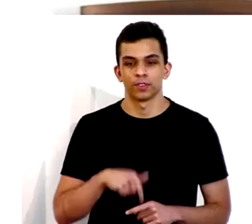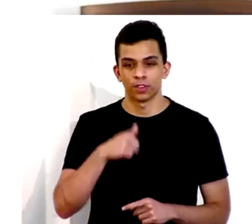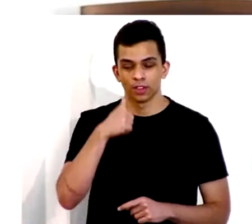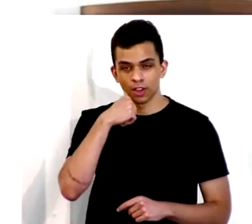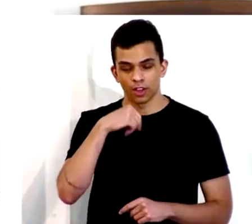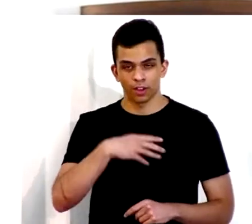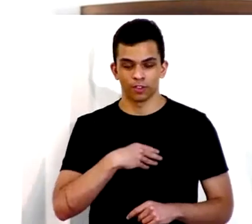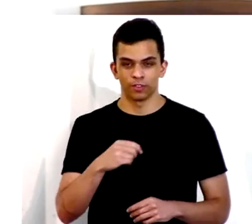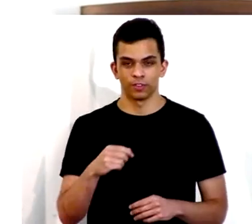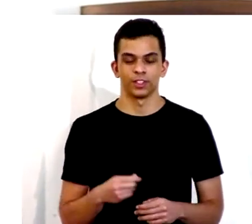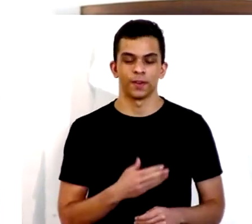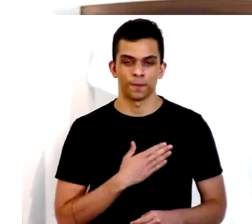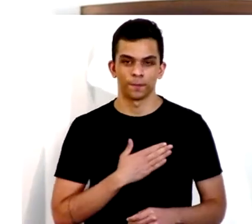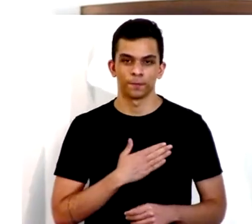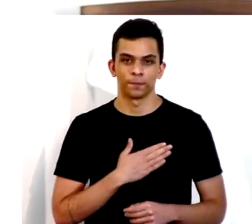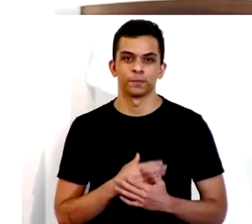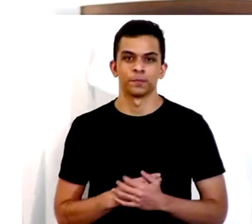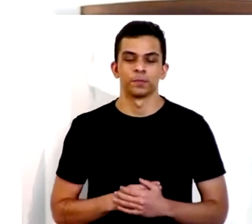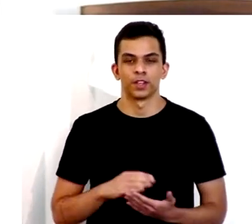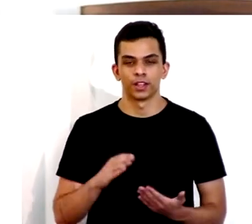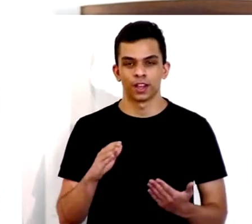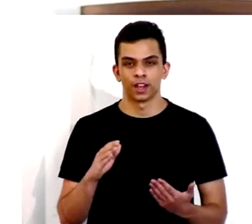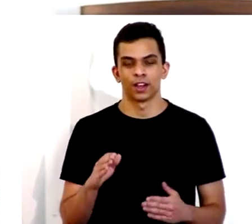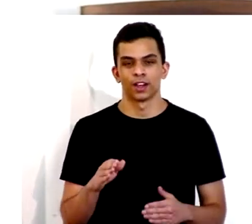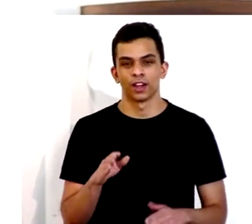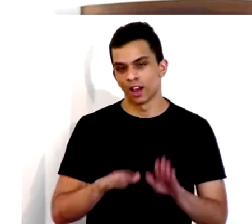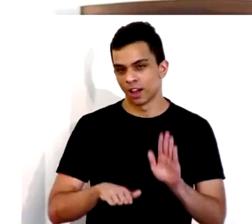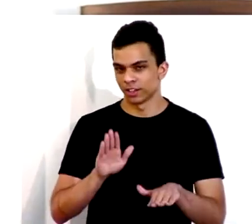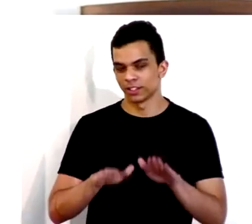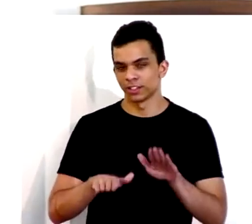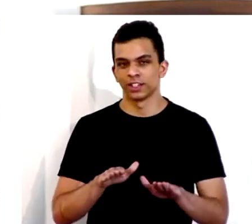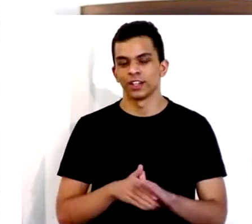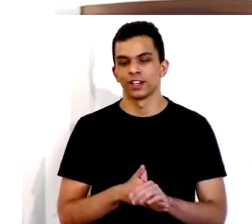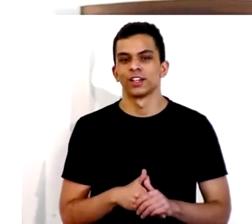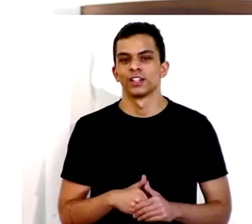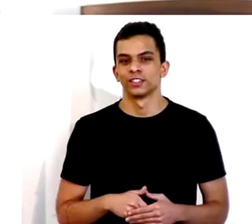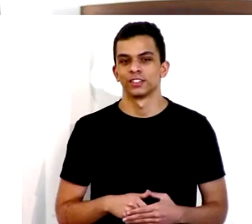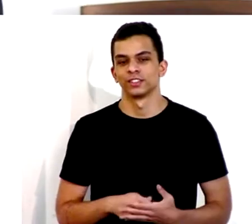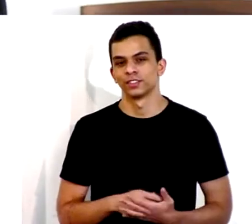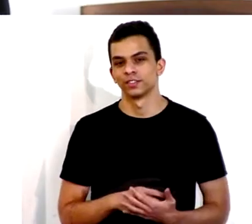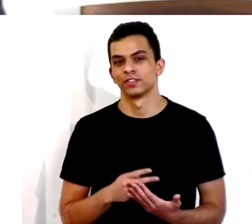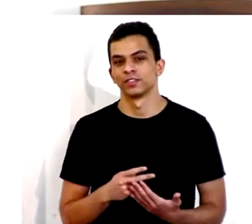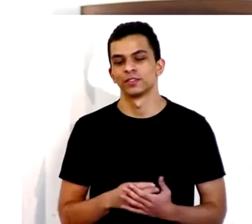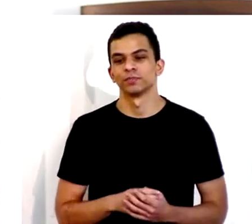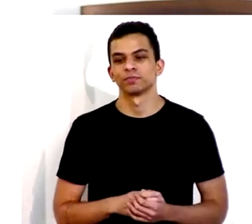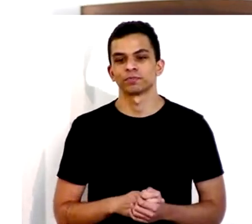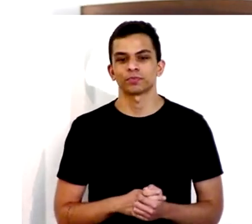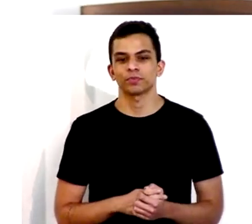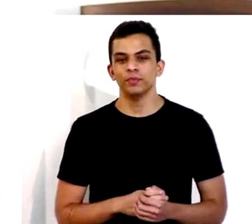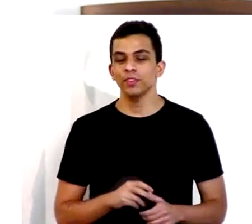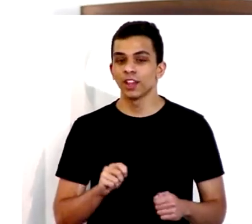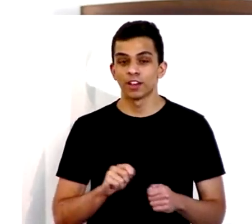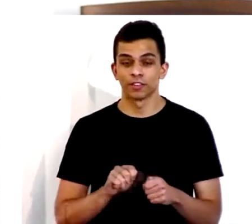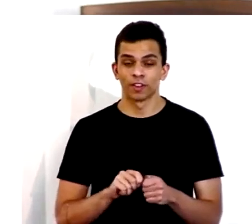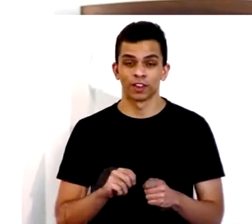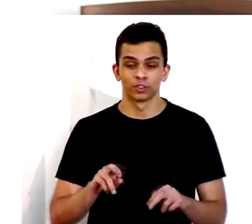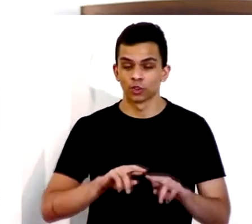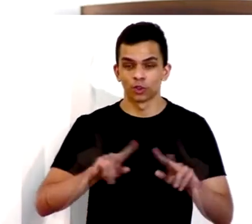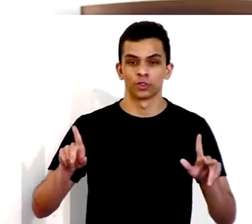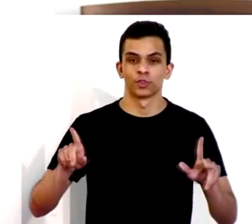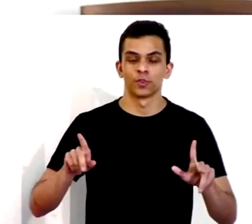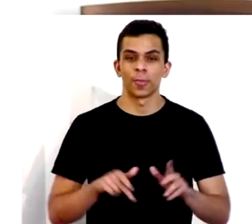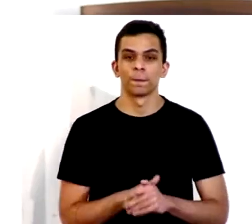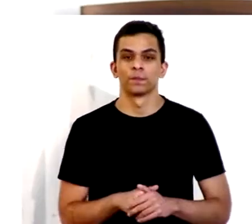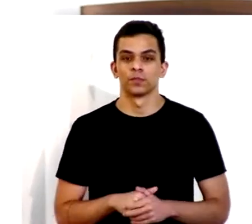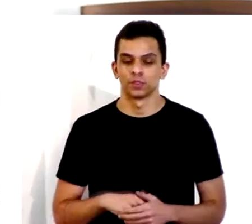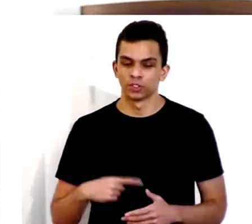eu e a Priscila, nós respondemos de forma graciosa, alegre para ela, rapidamente a Laís vai repetir